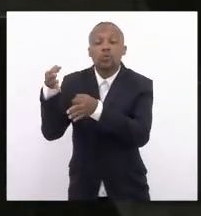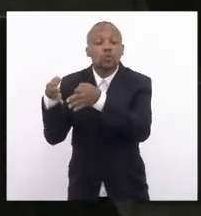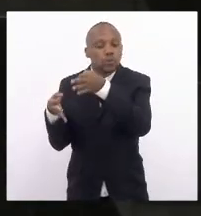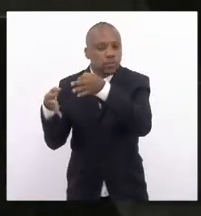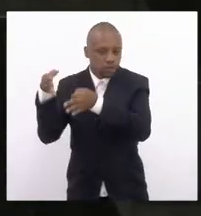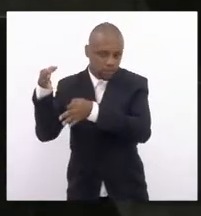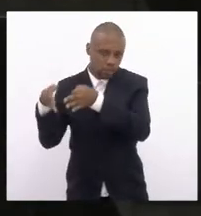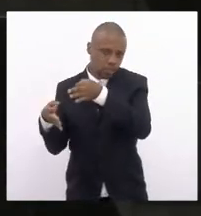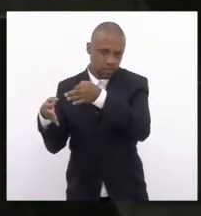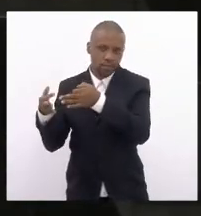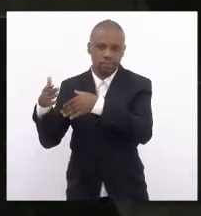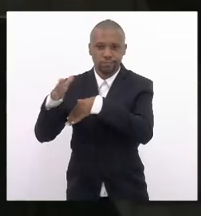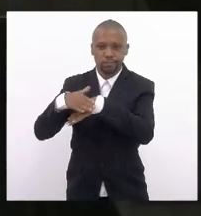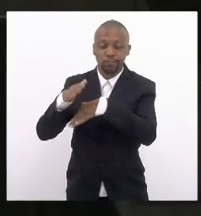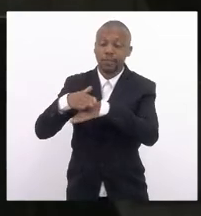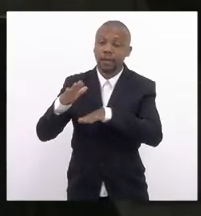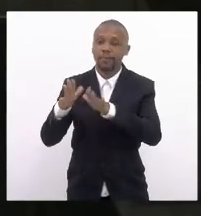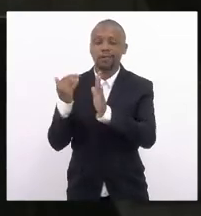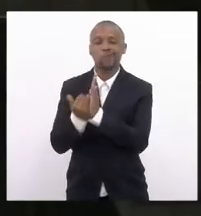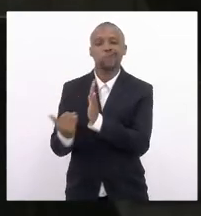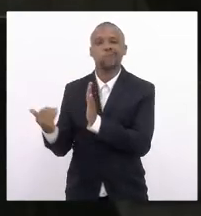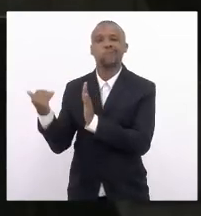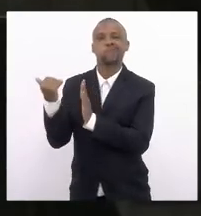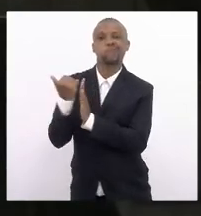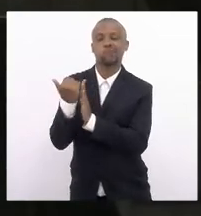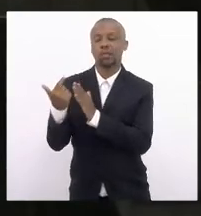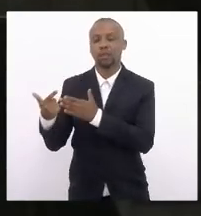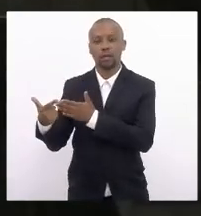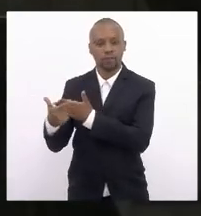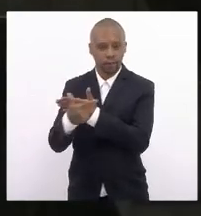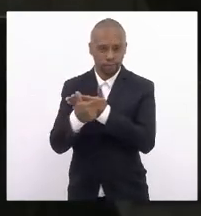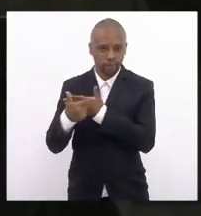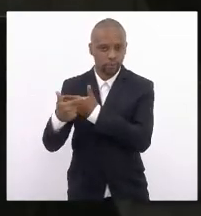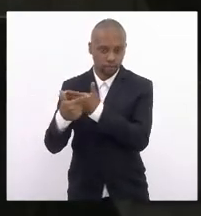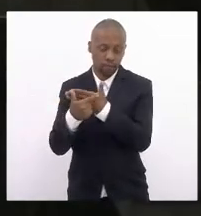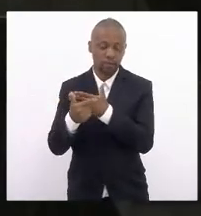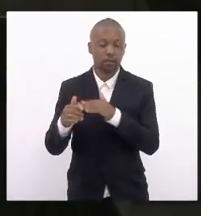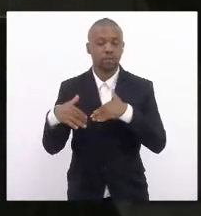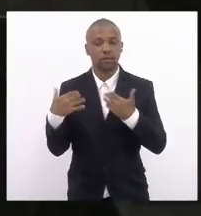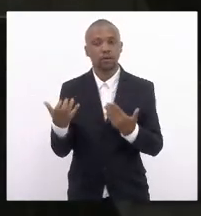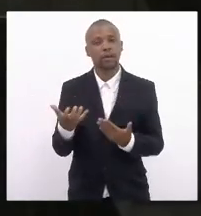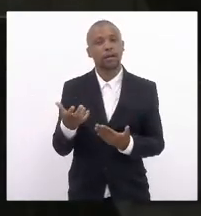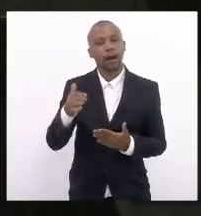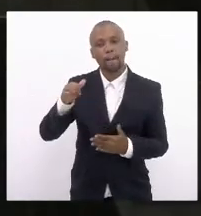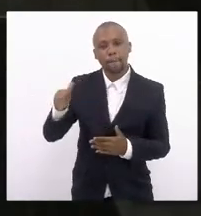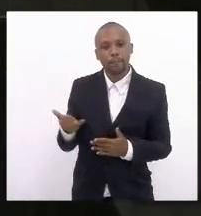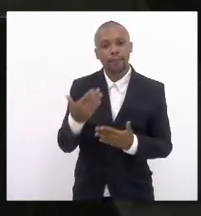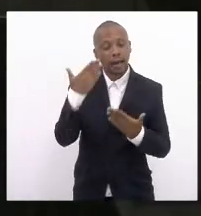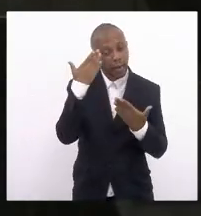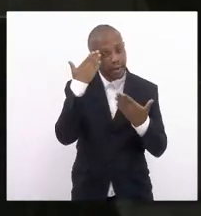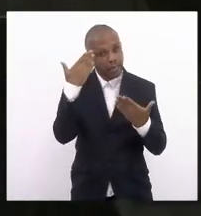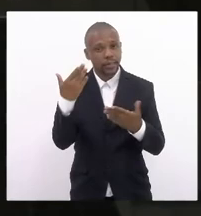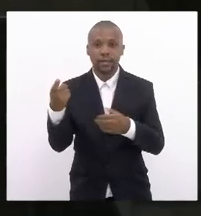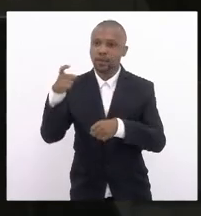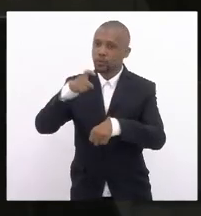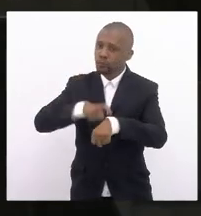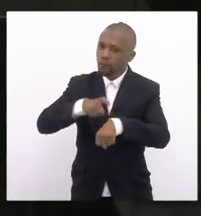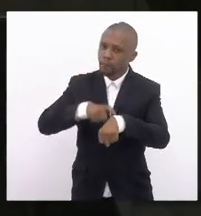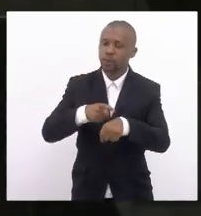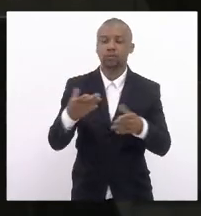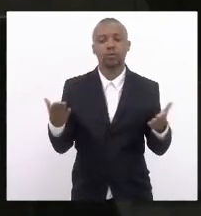muitas vezes exacerbam de suas funções. Então, queria agradecer também no dia de hoje